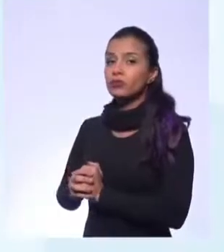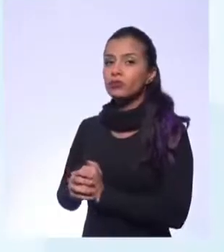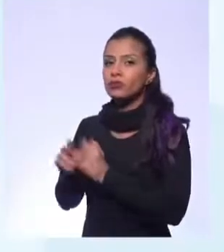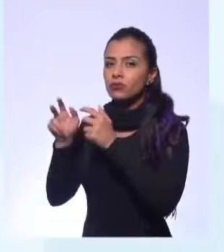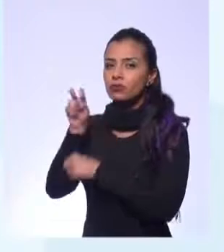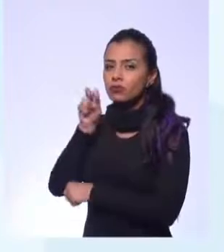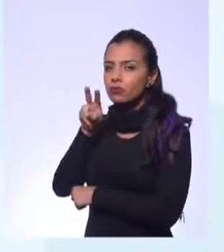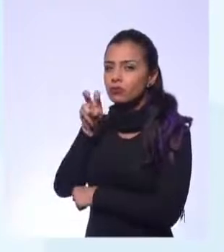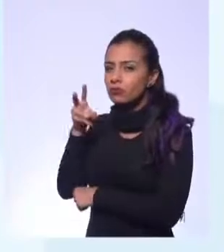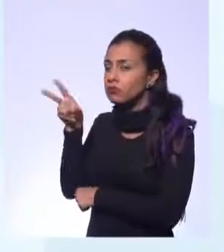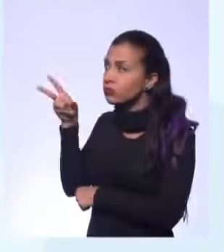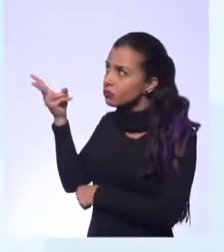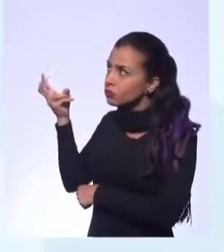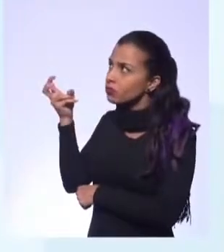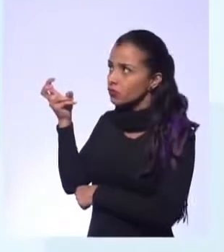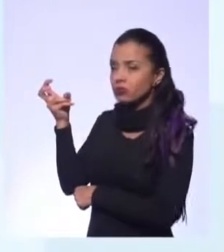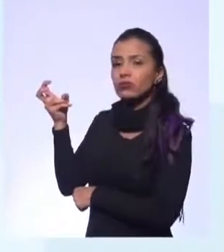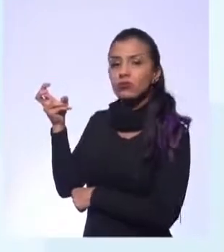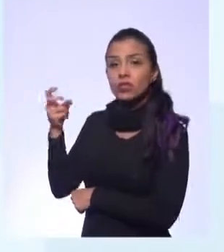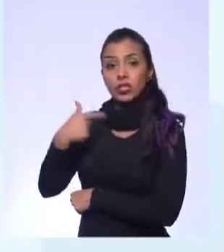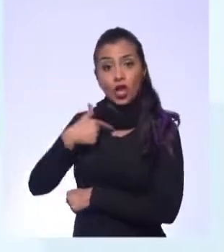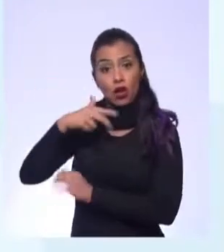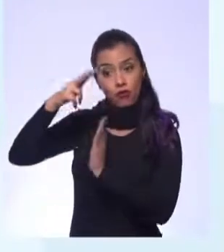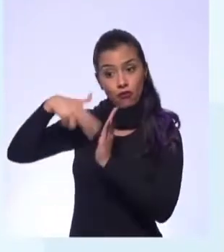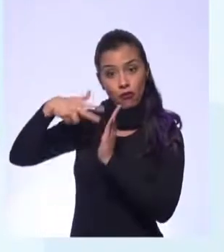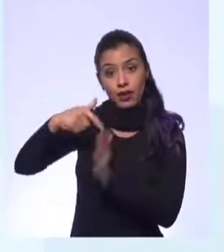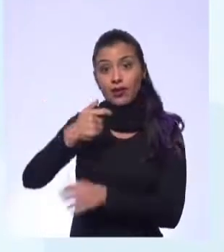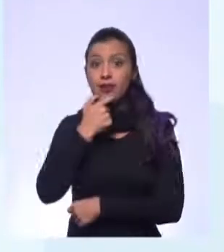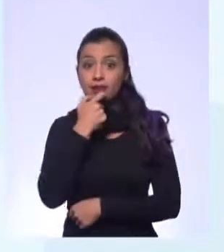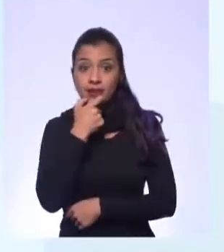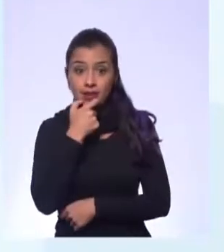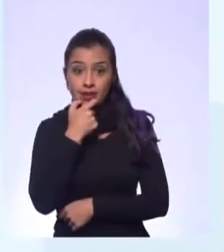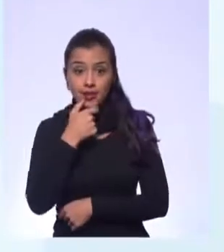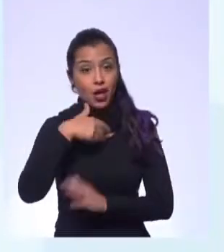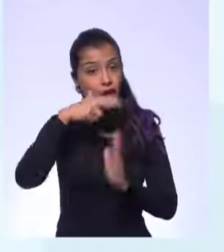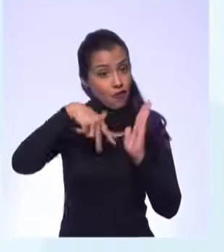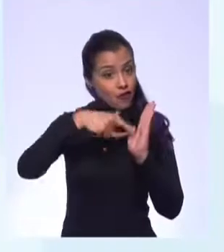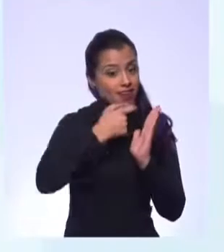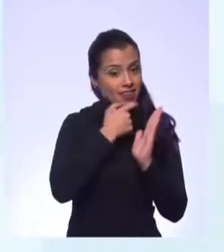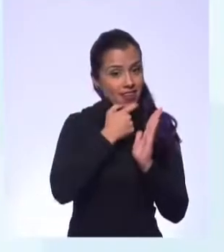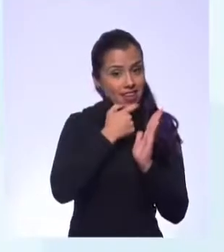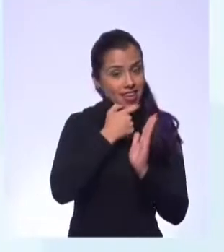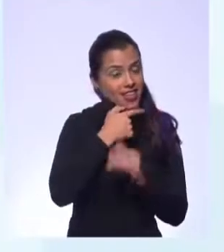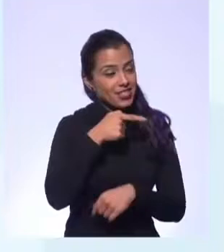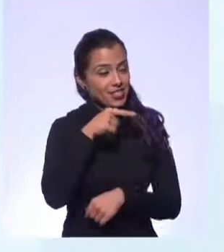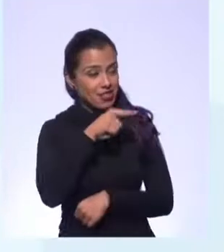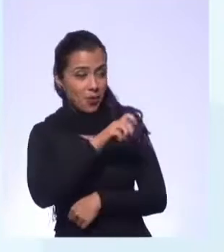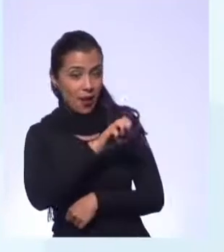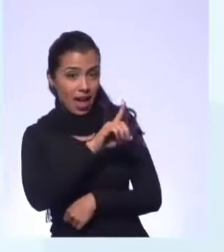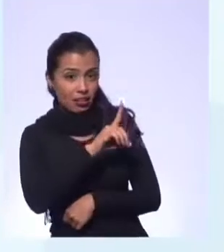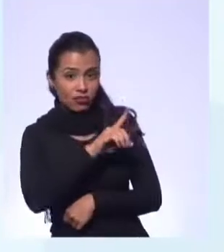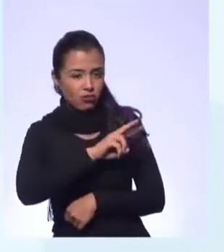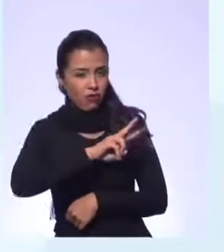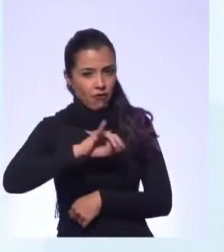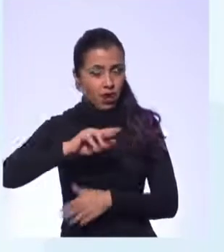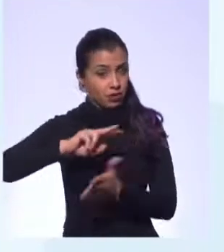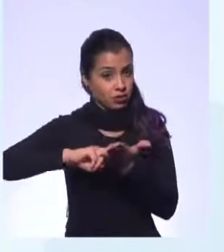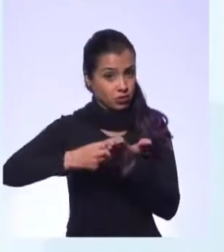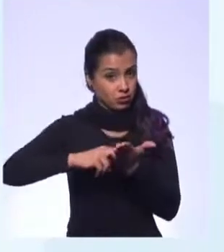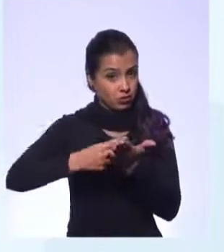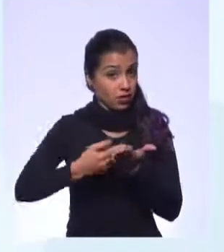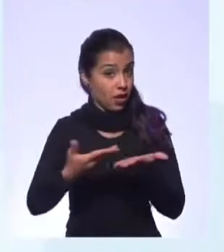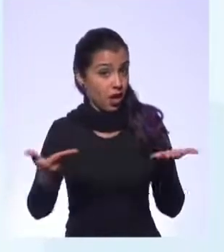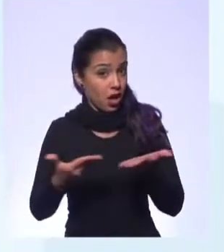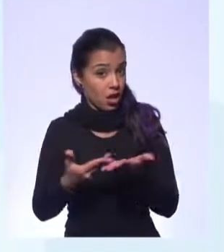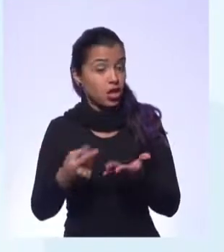olhada. Eu vou ler em inglês, nós vamos revezar, tá, Ed? Mas nós não vamos traduzir agora, porque nós vamos